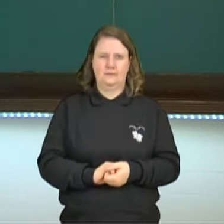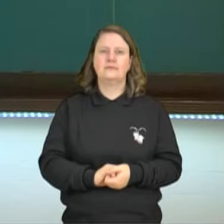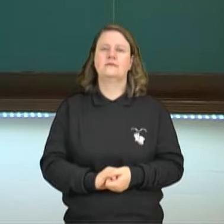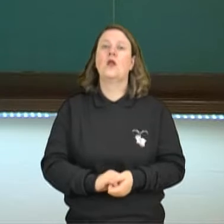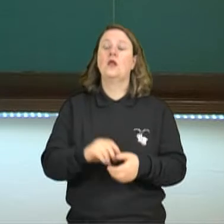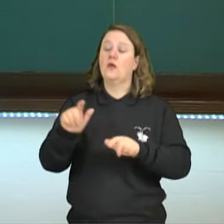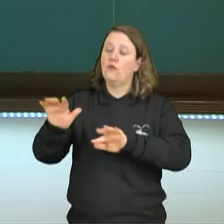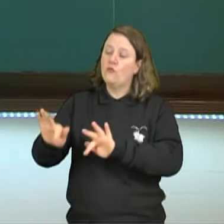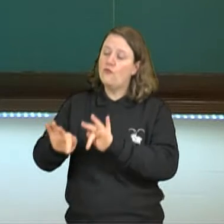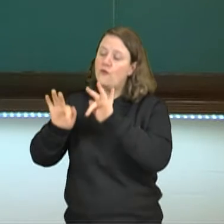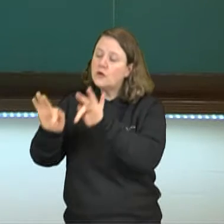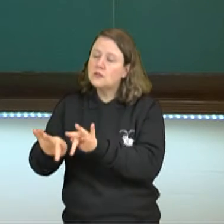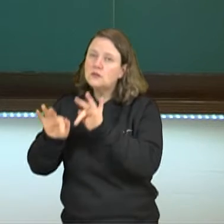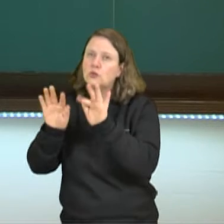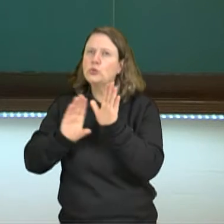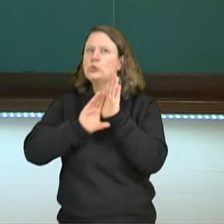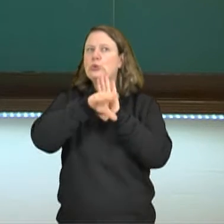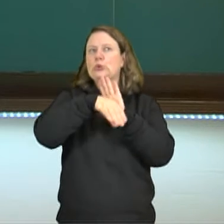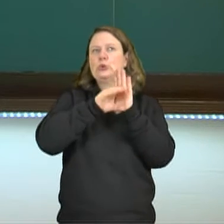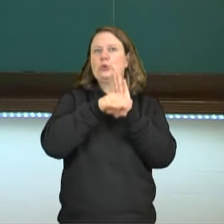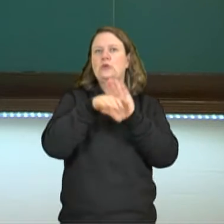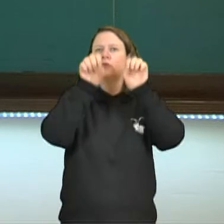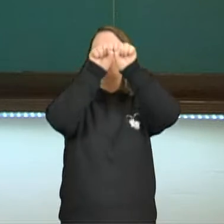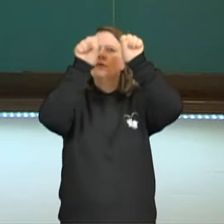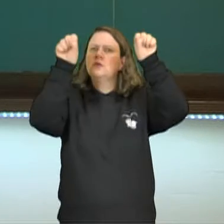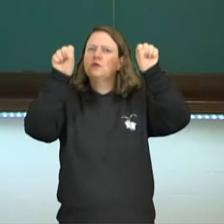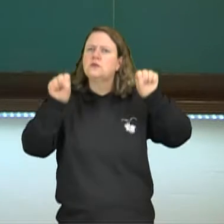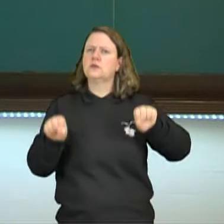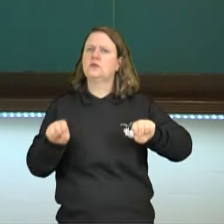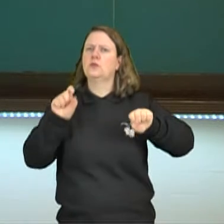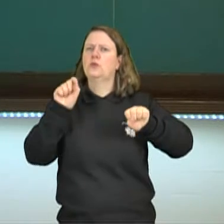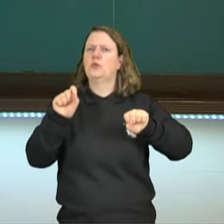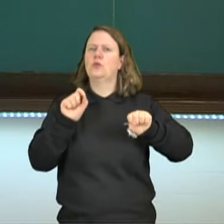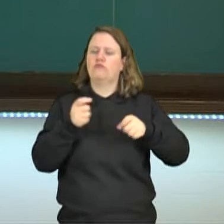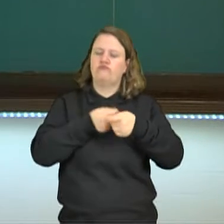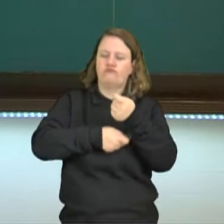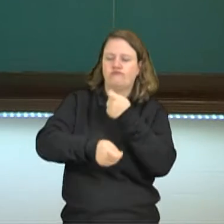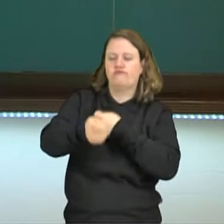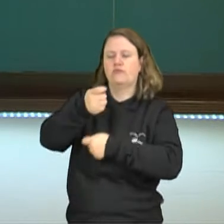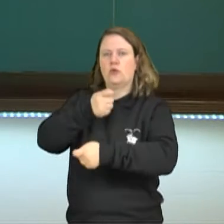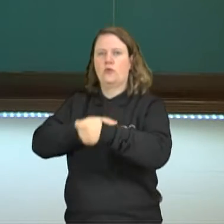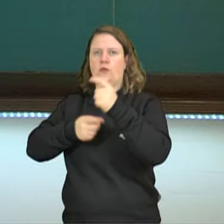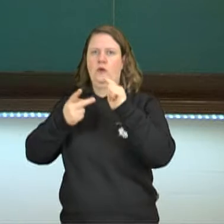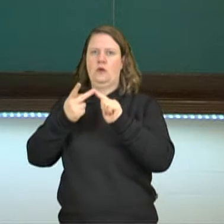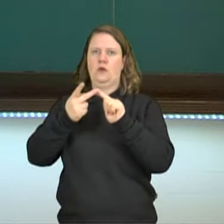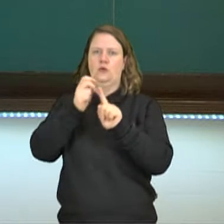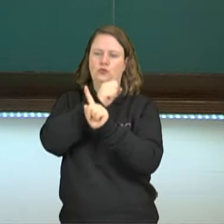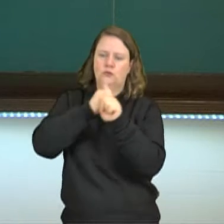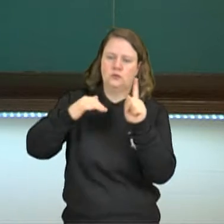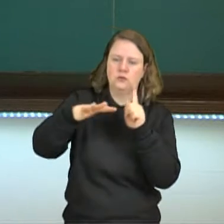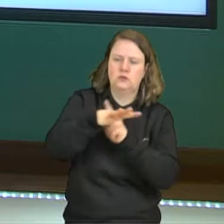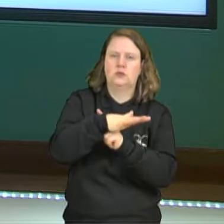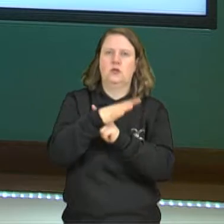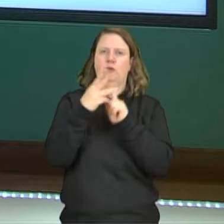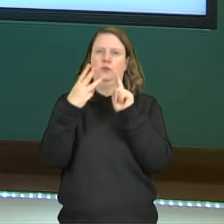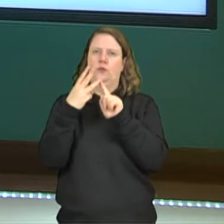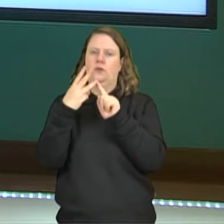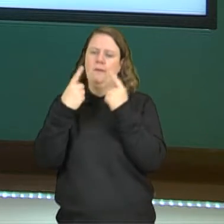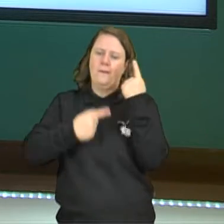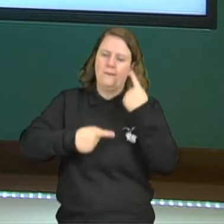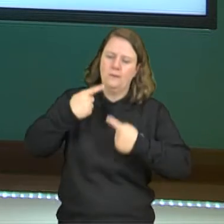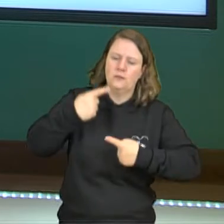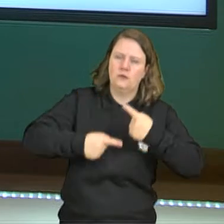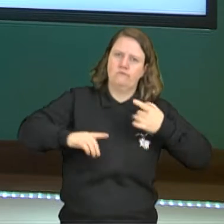feudalismo, por conceito, ele é um sistema de organização econômico, social e político baseado nos laços